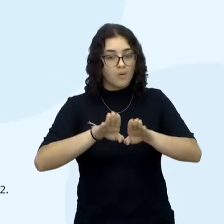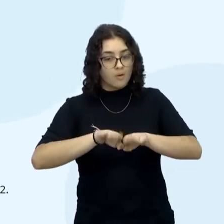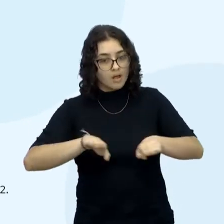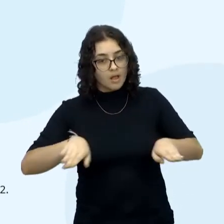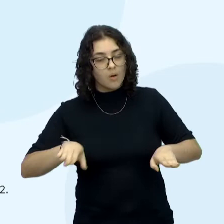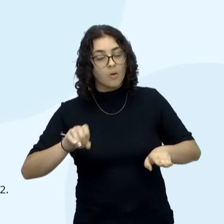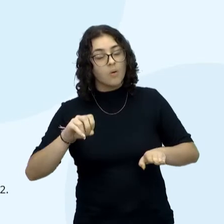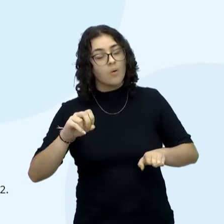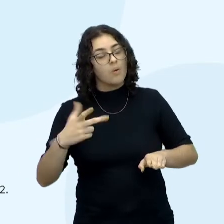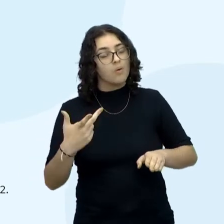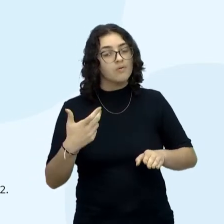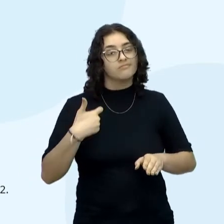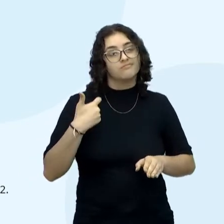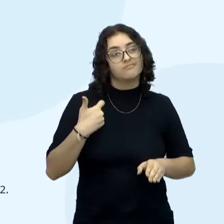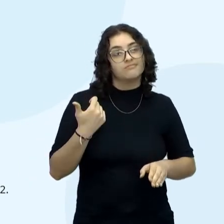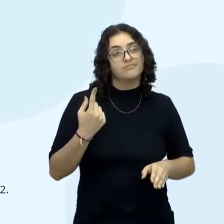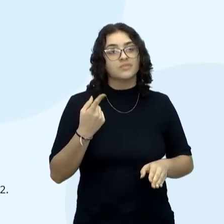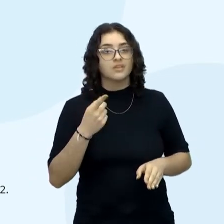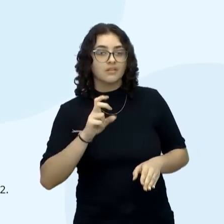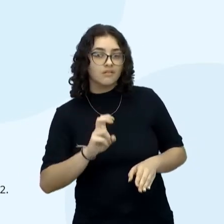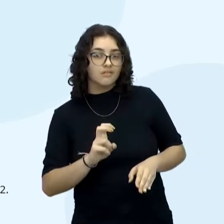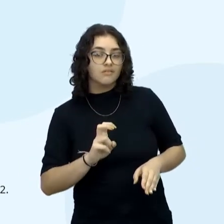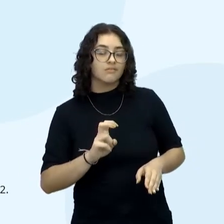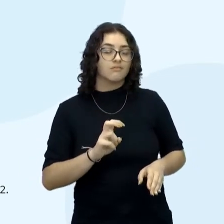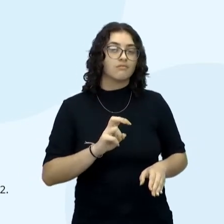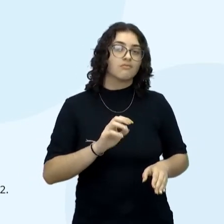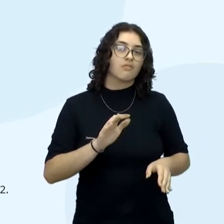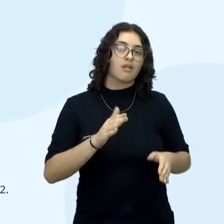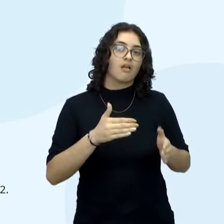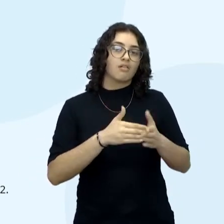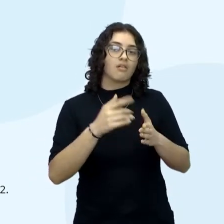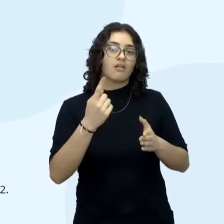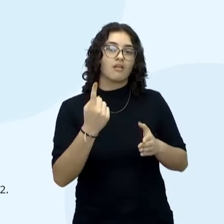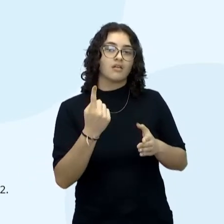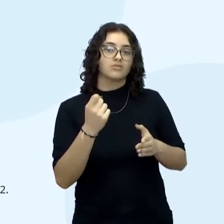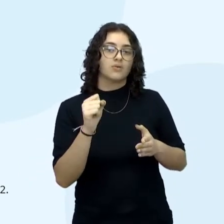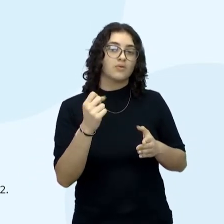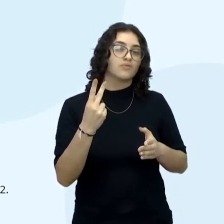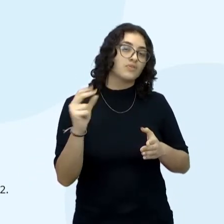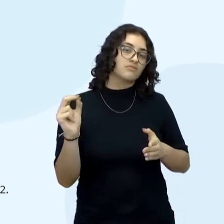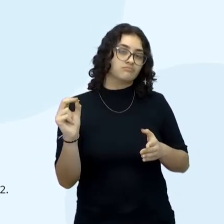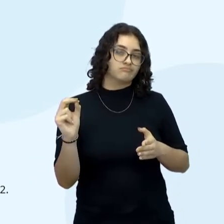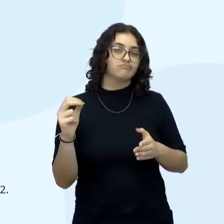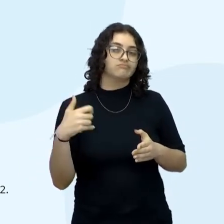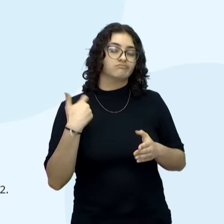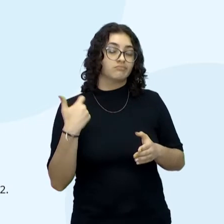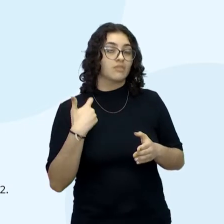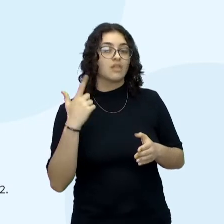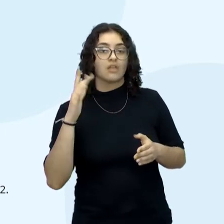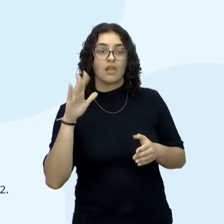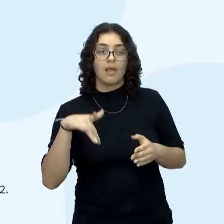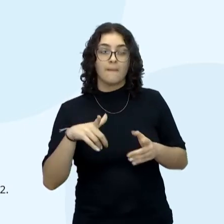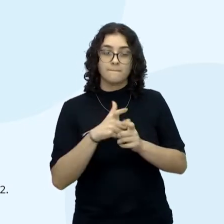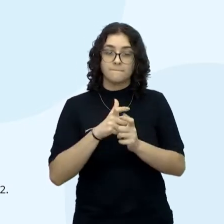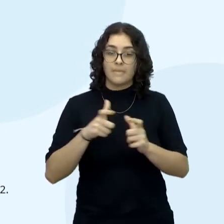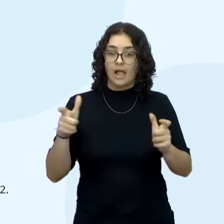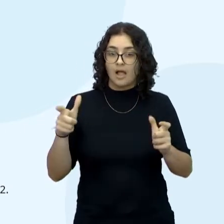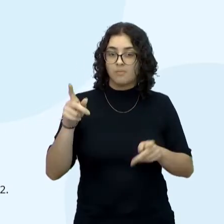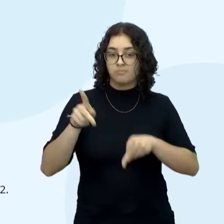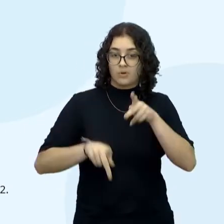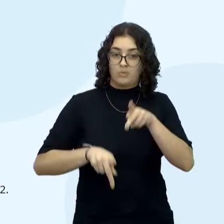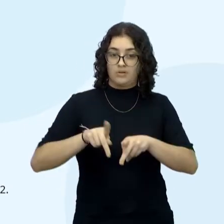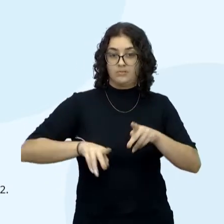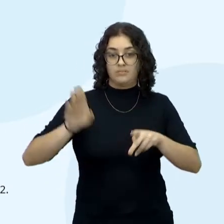crianças, ou estavam ali na faixa dos 15 anos, ou até 18, 20 anos. Essa era a maior parcela da